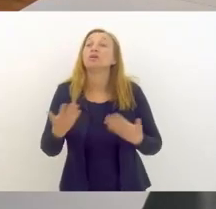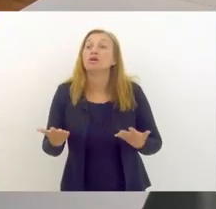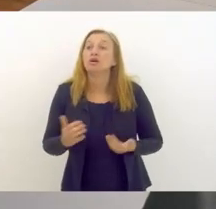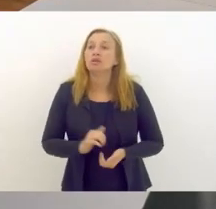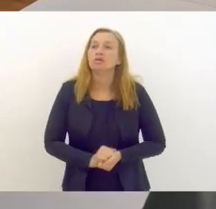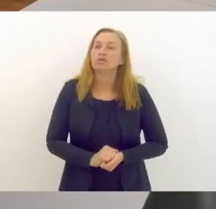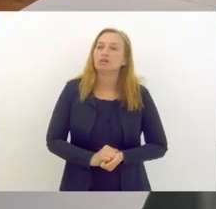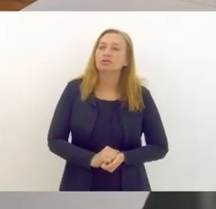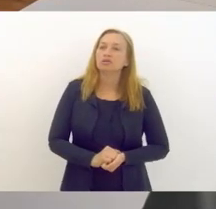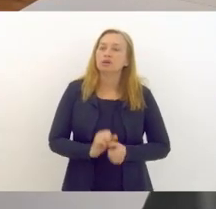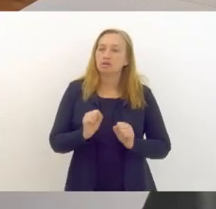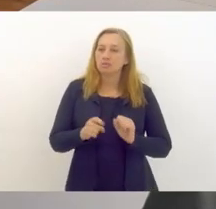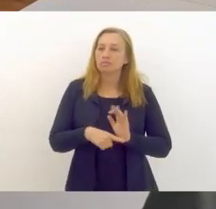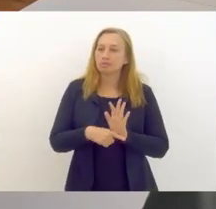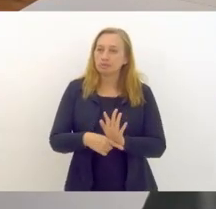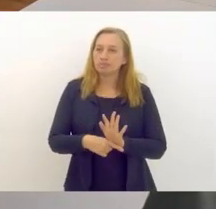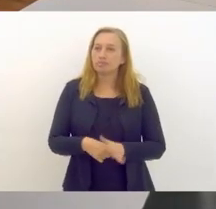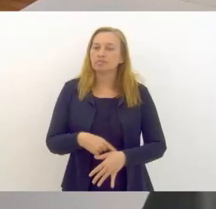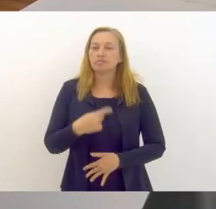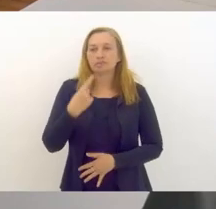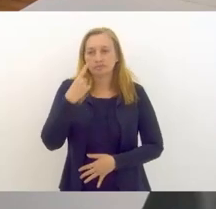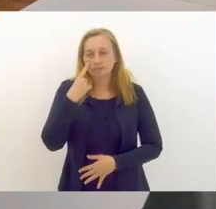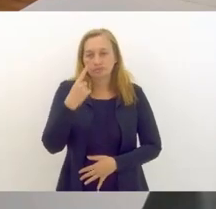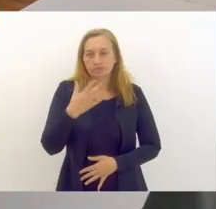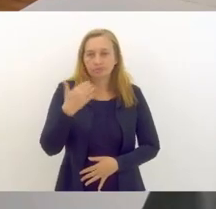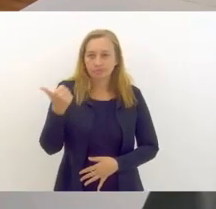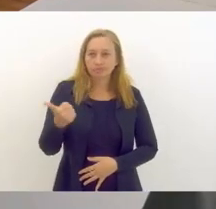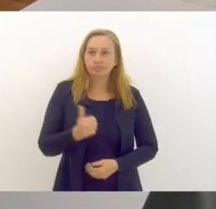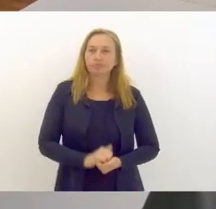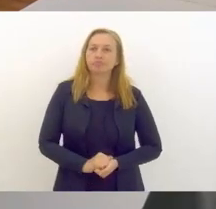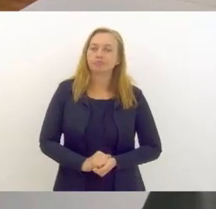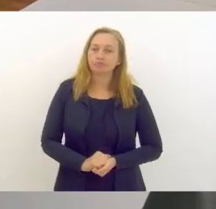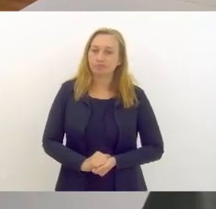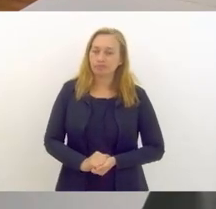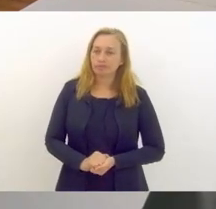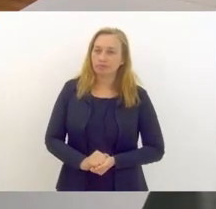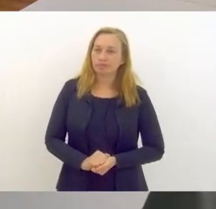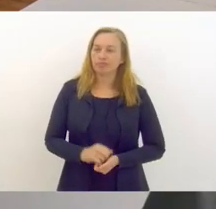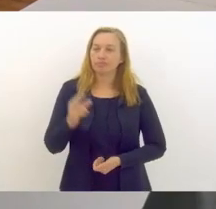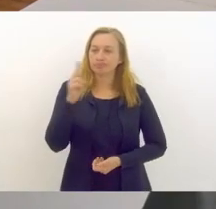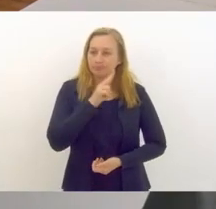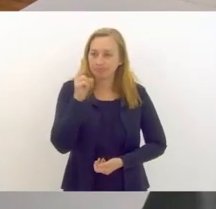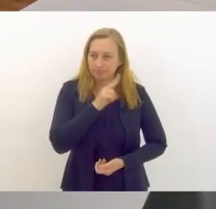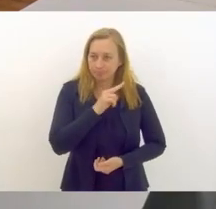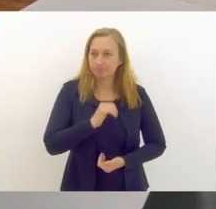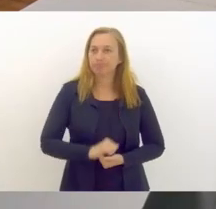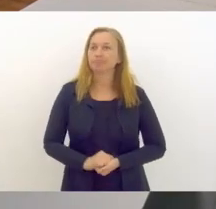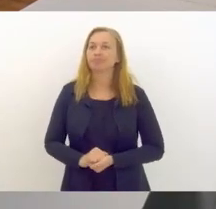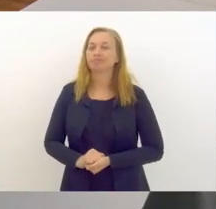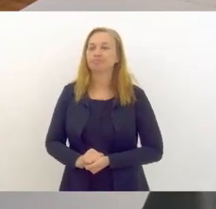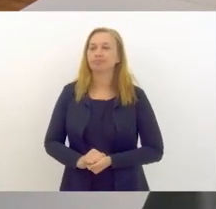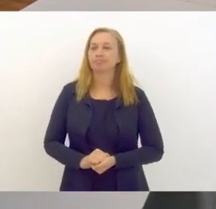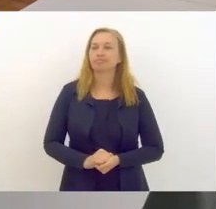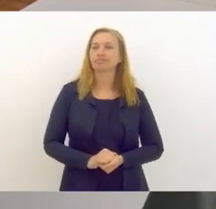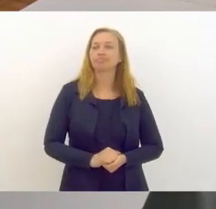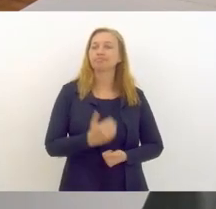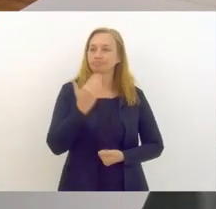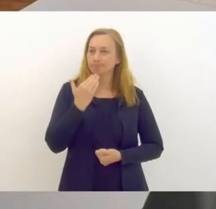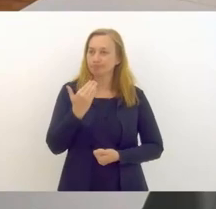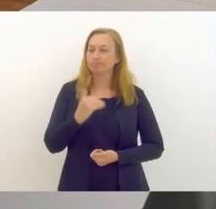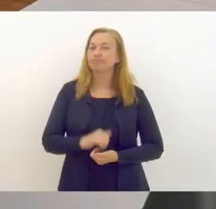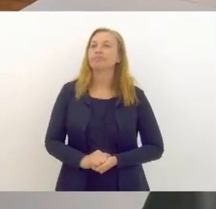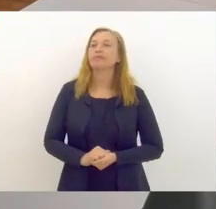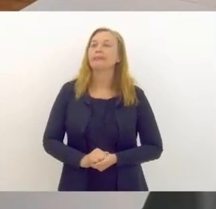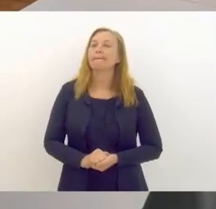gente poder contribuir e tentar fazer com que os processos sejam o mais rápido possível. Então, a gente vai fazer essa solicitação.